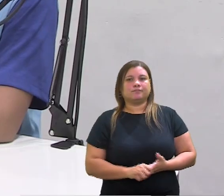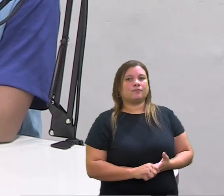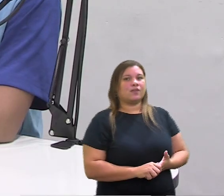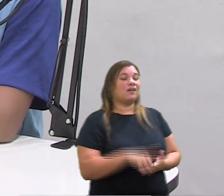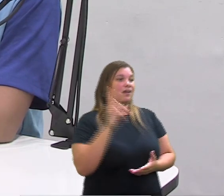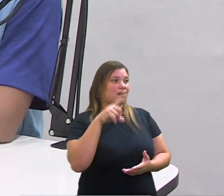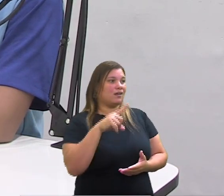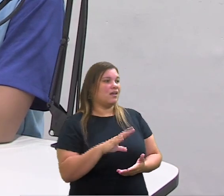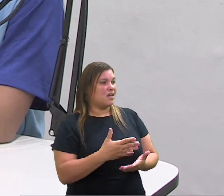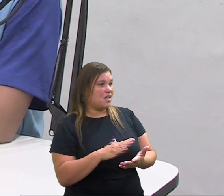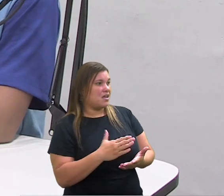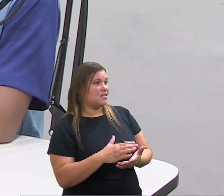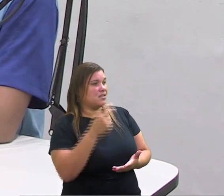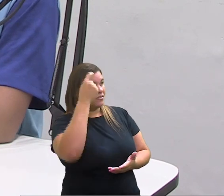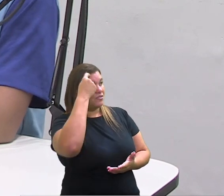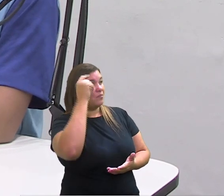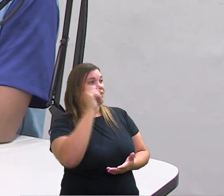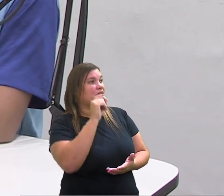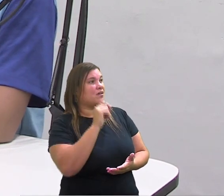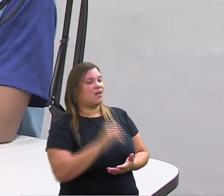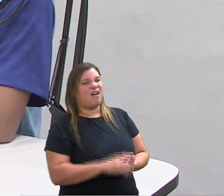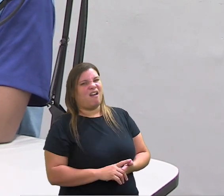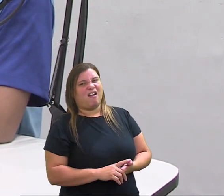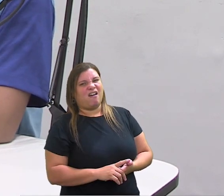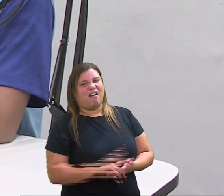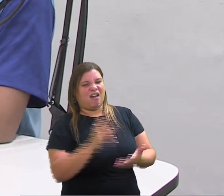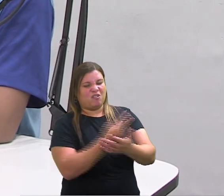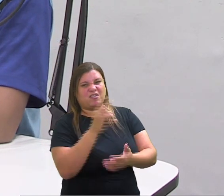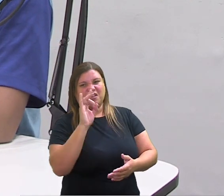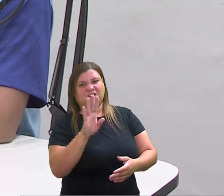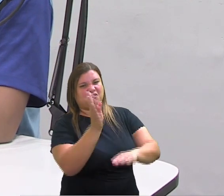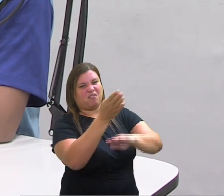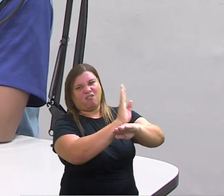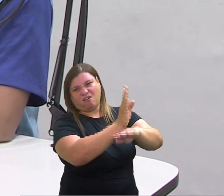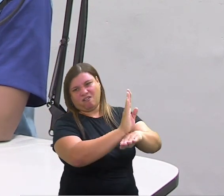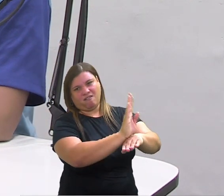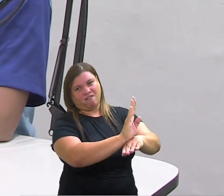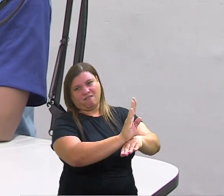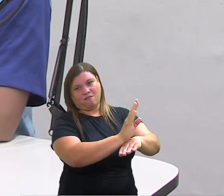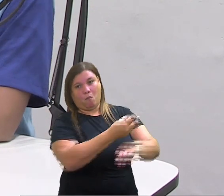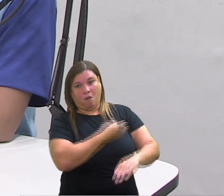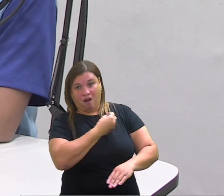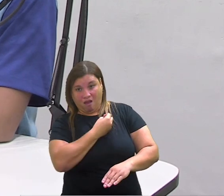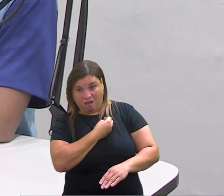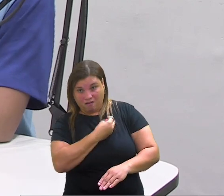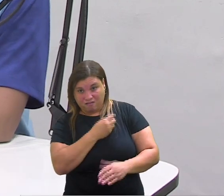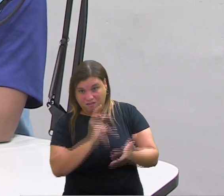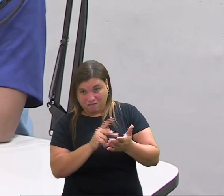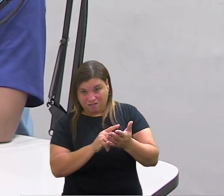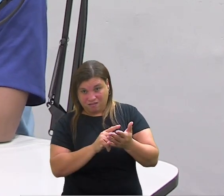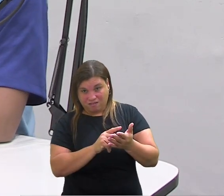gente acha que isso é só em filmes, né? Porque a gente vê muito desses estudos de casos de bullying pela